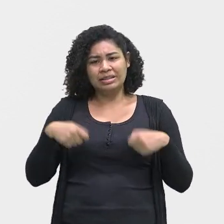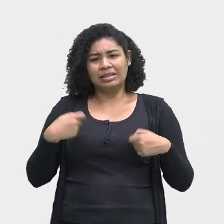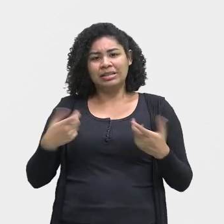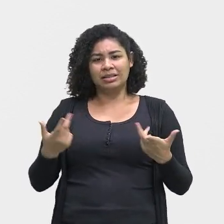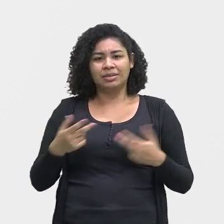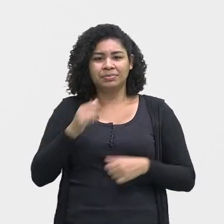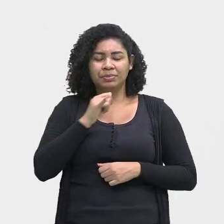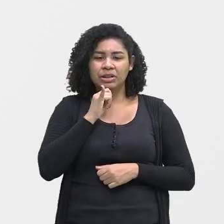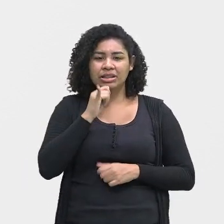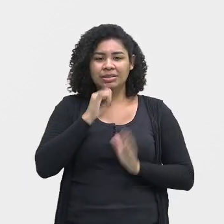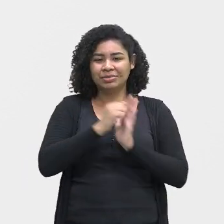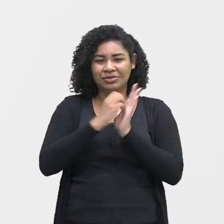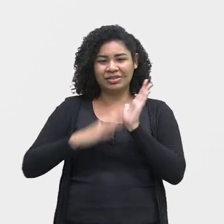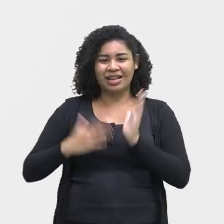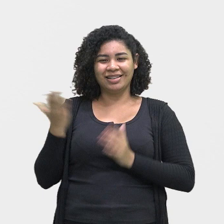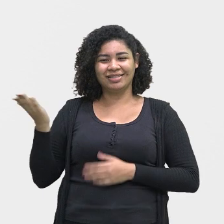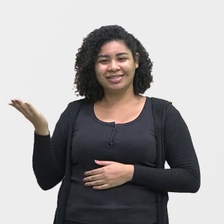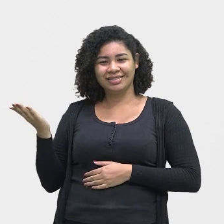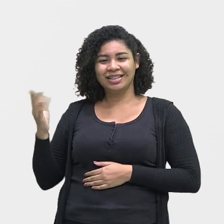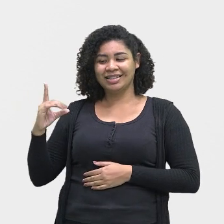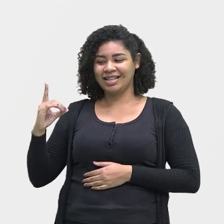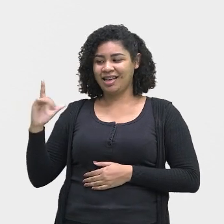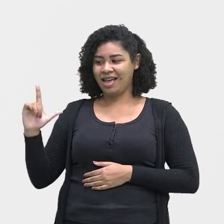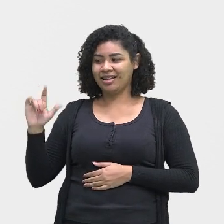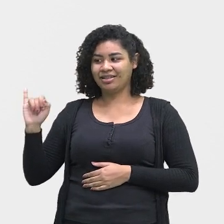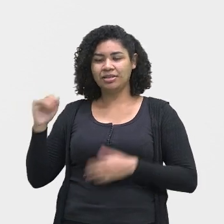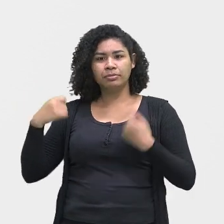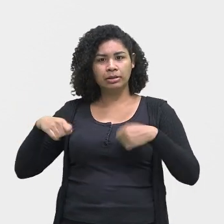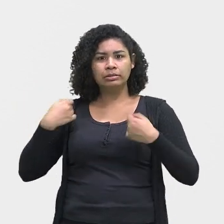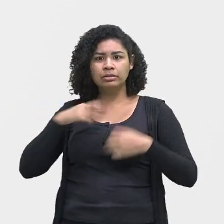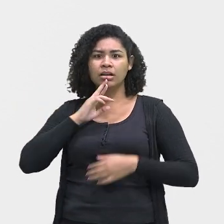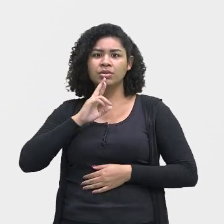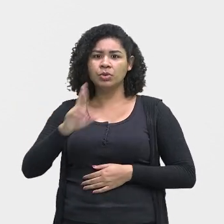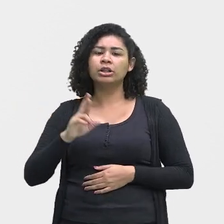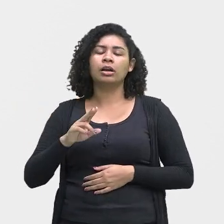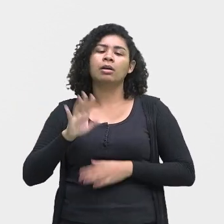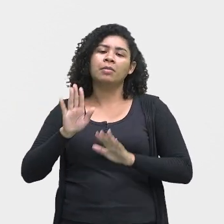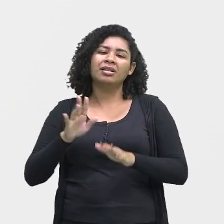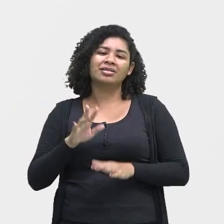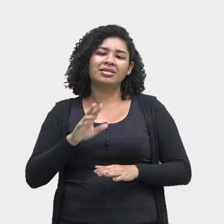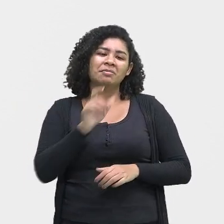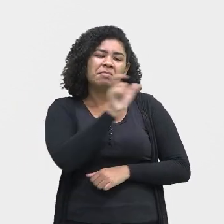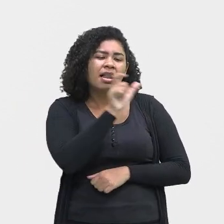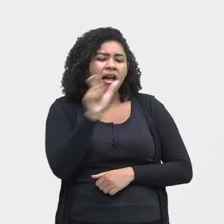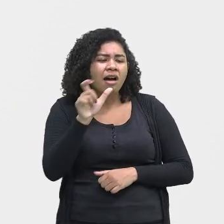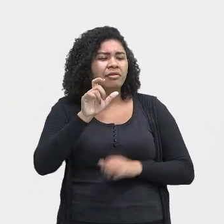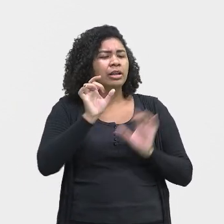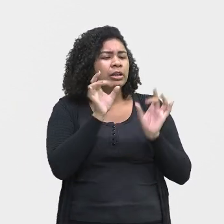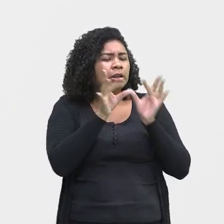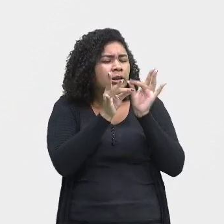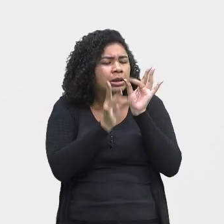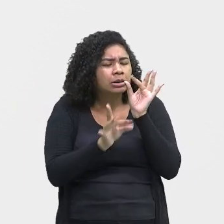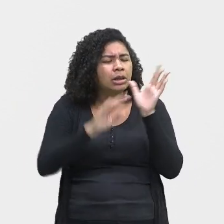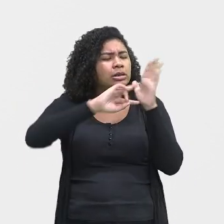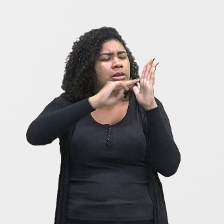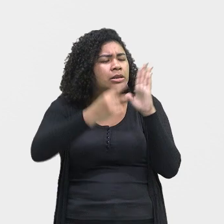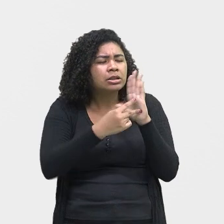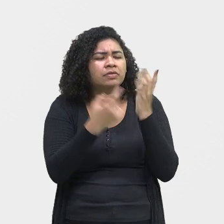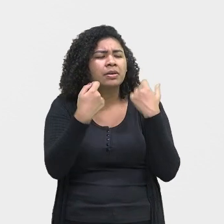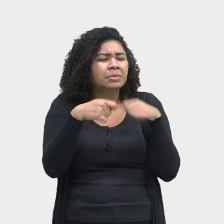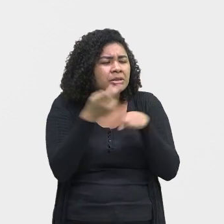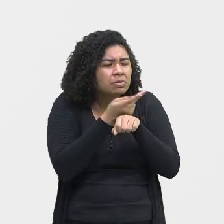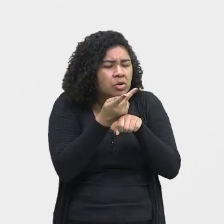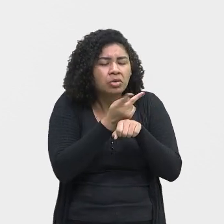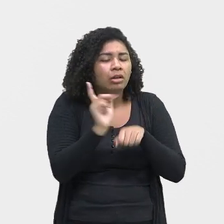DLI. Você não precisa saber o significado de todas as palavras para entender o contexto ou o que a pergunta quer de